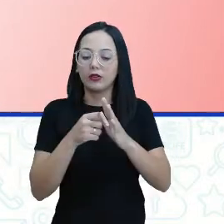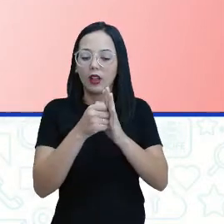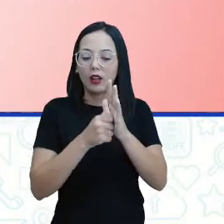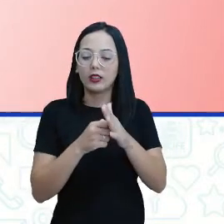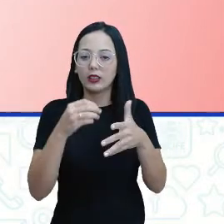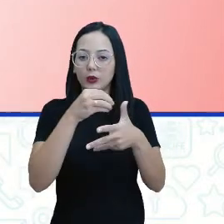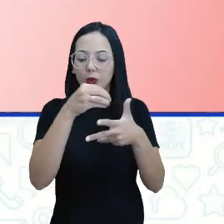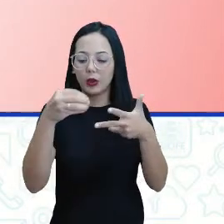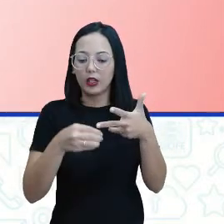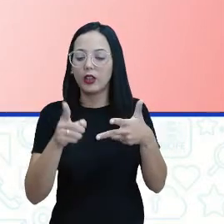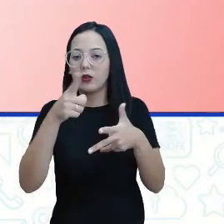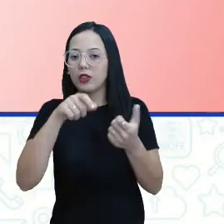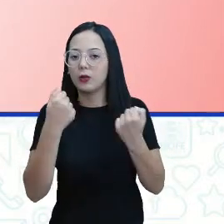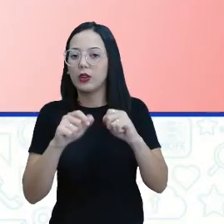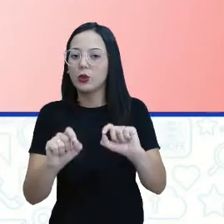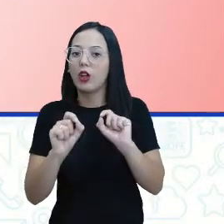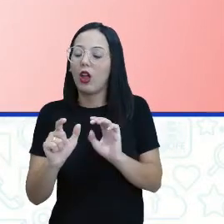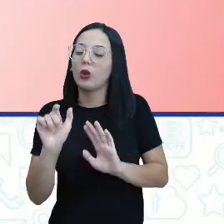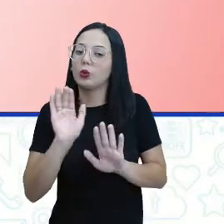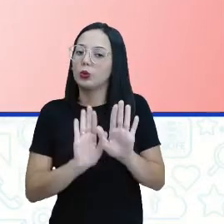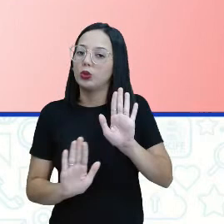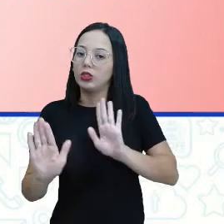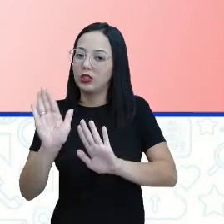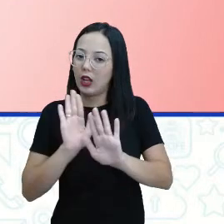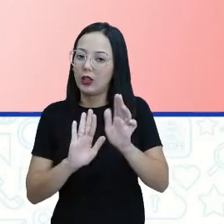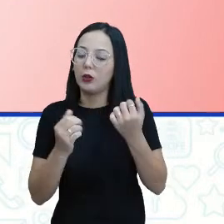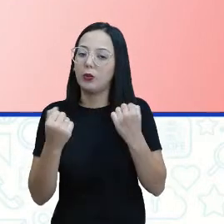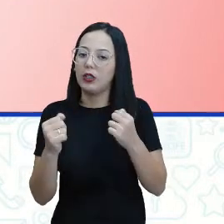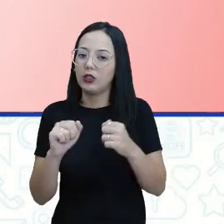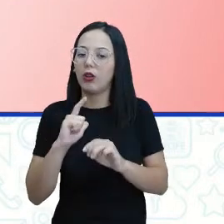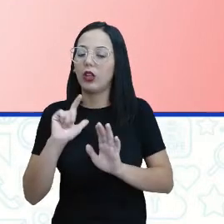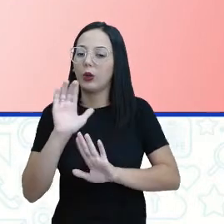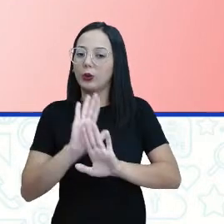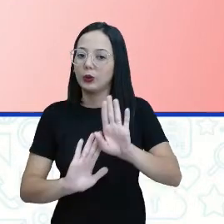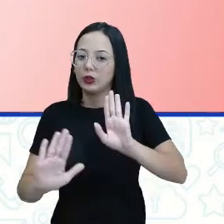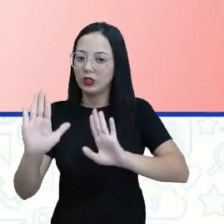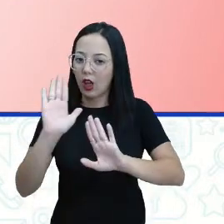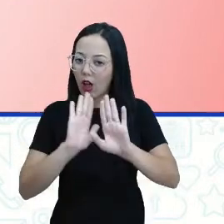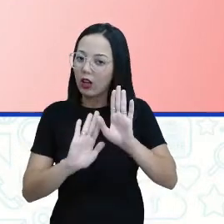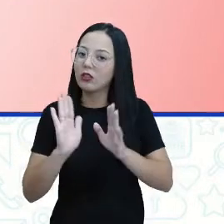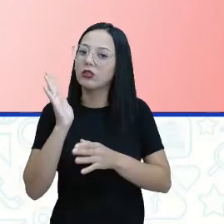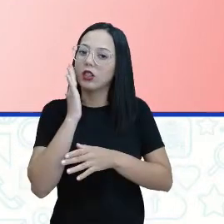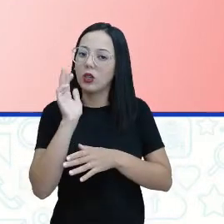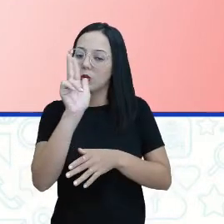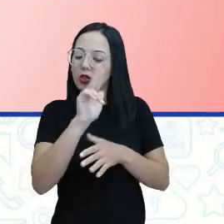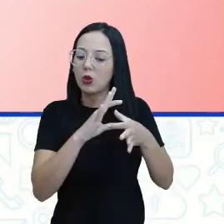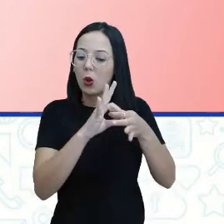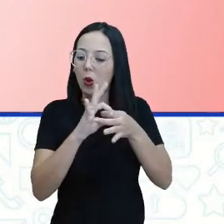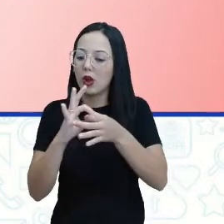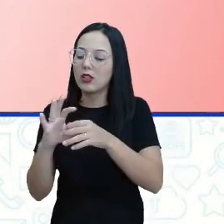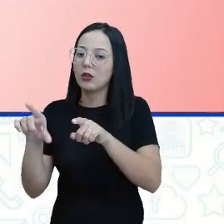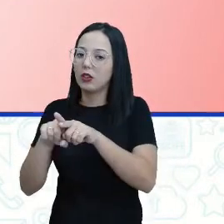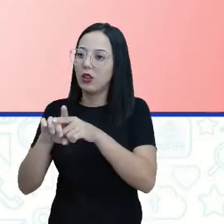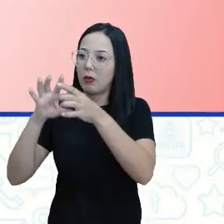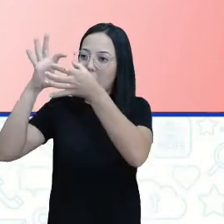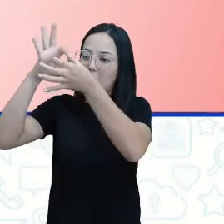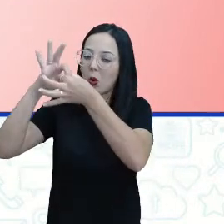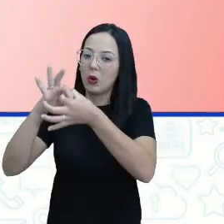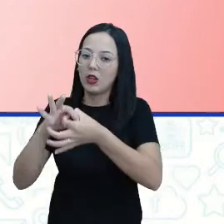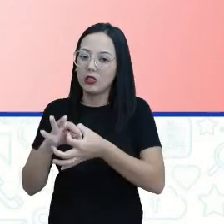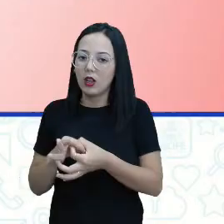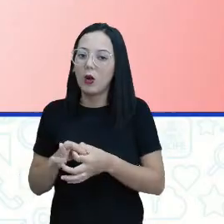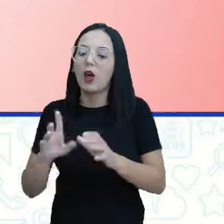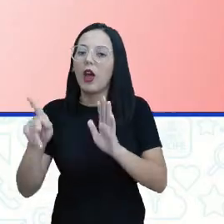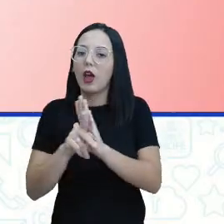Enem, vocês precisam ter muito cuidado com questões de coesão e coerência. E a pontuação é um desses